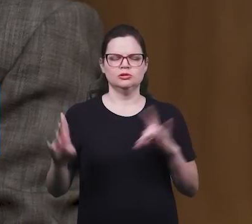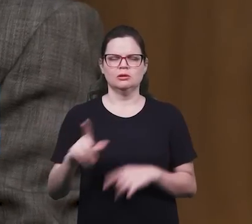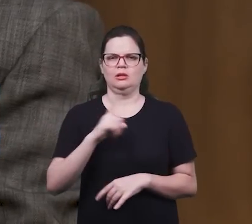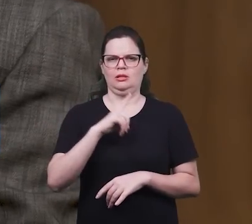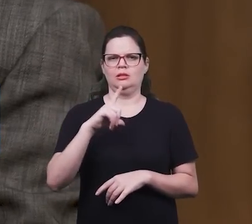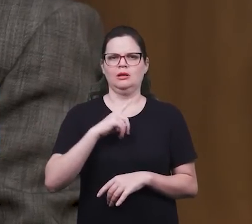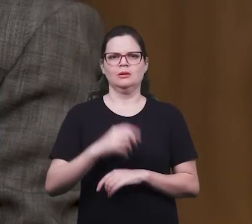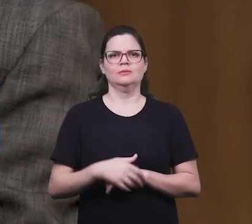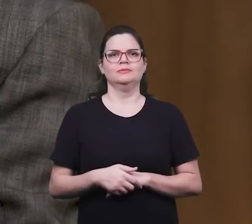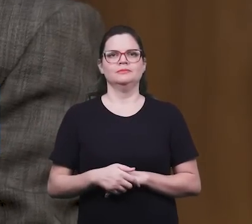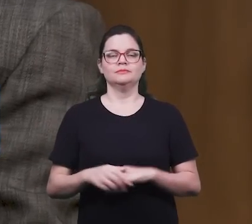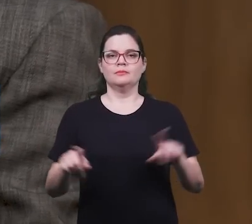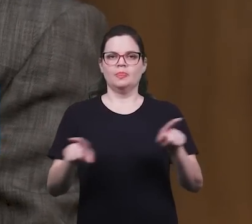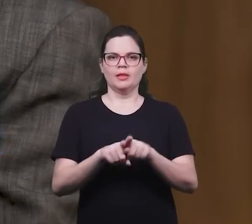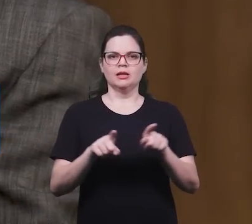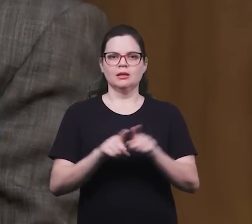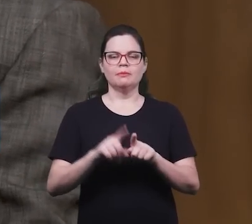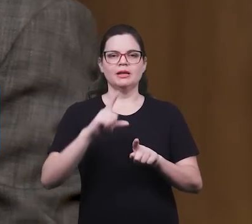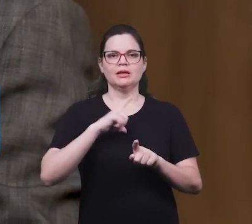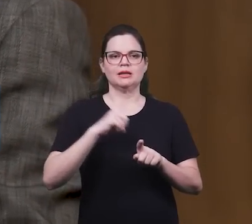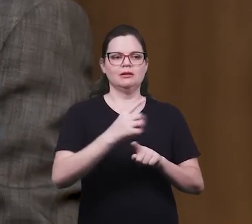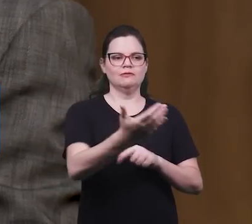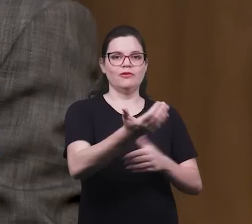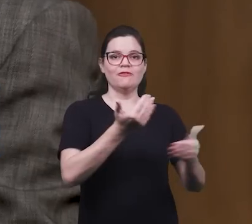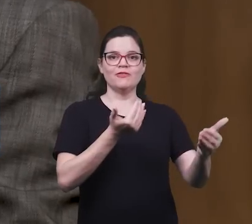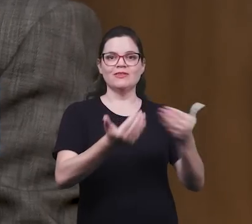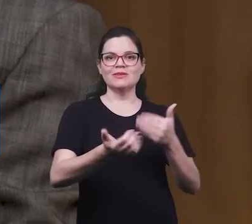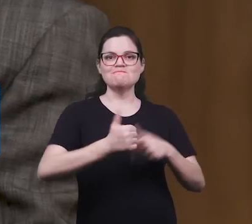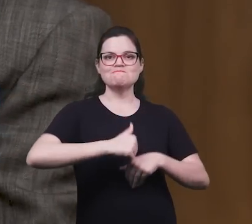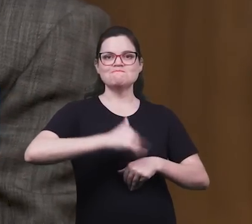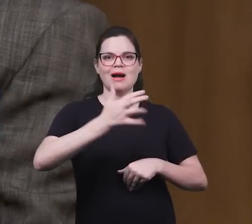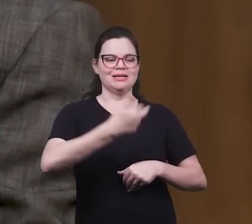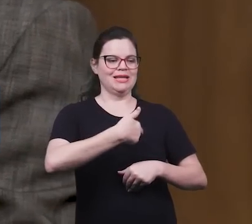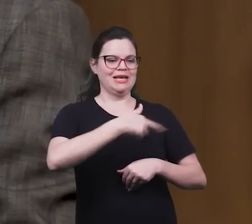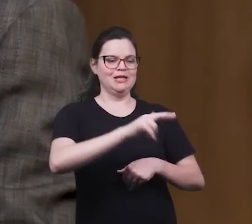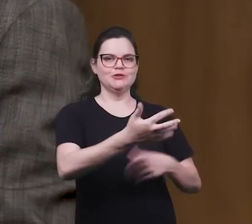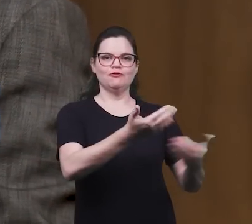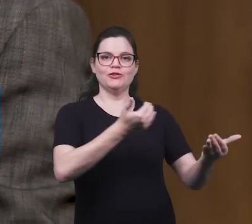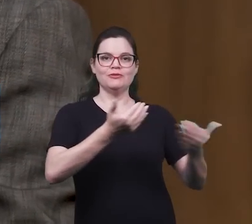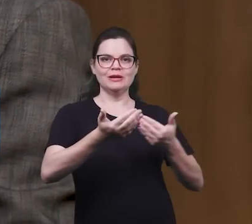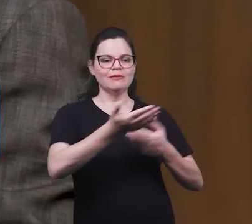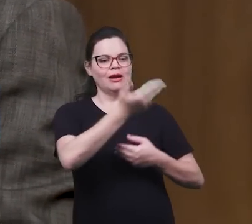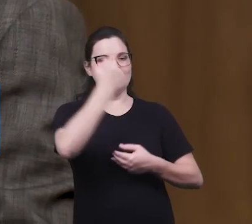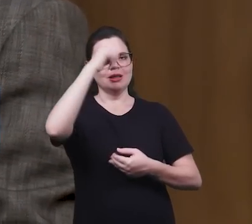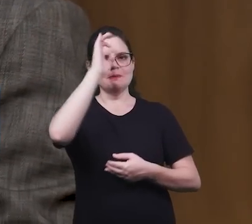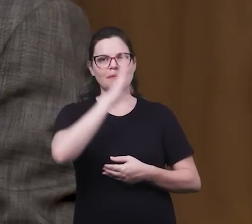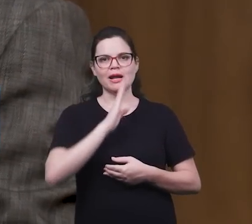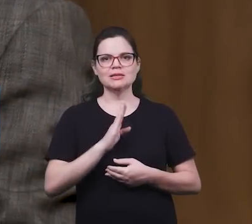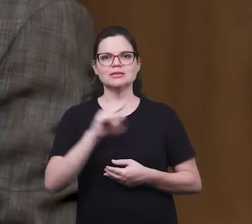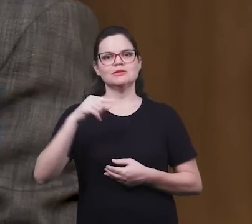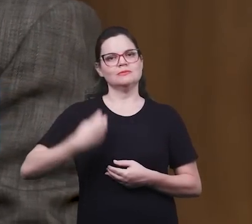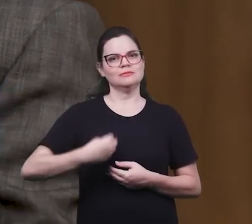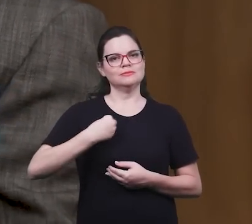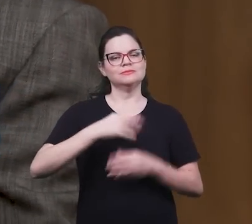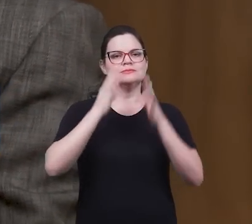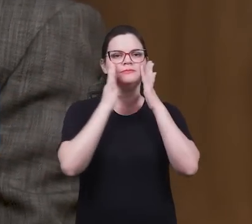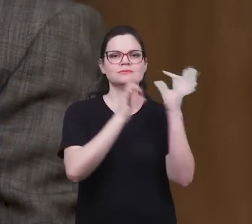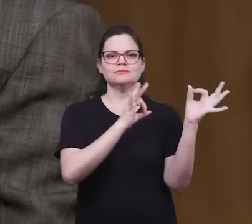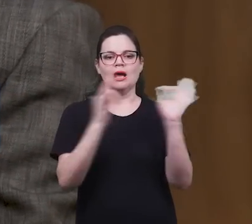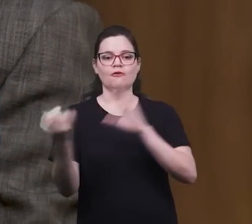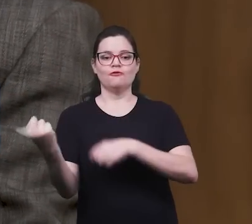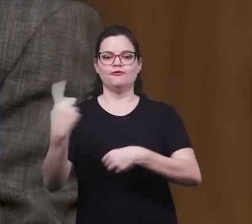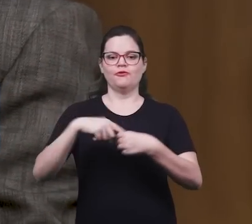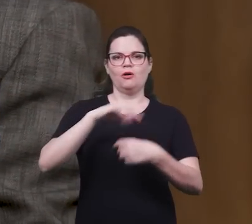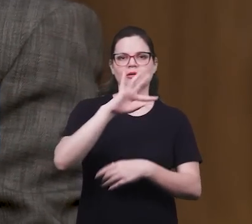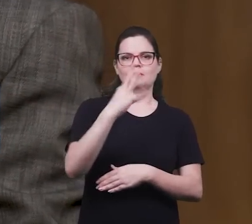uma integração muito grande deles conosco, porque muitos deles têm vindo ao Brasil, têm participado de seminários aqui, e eles voltam para